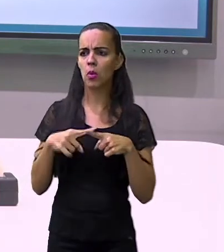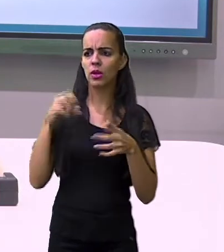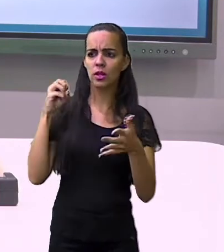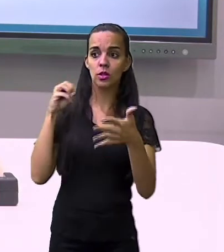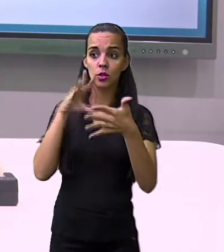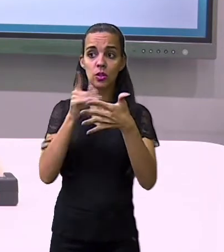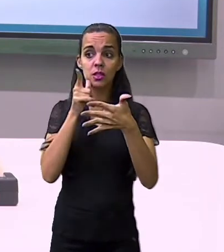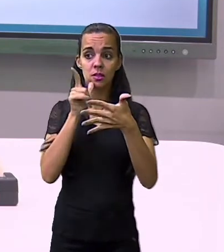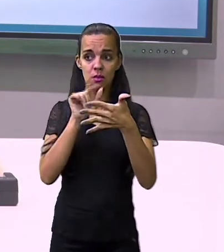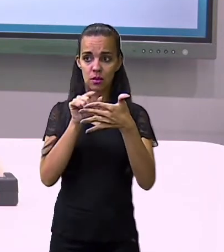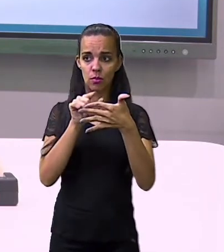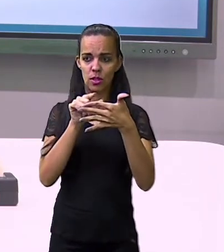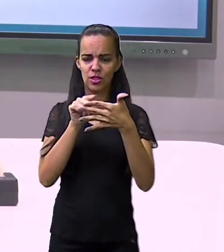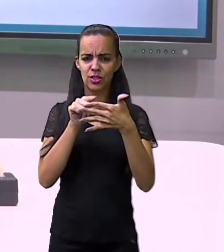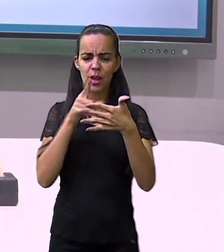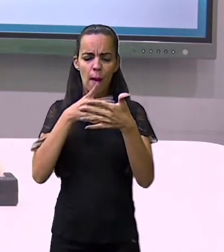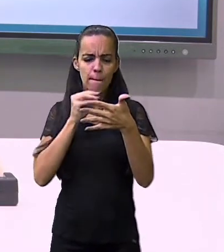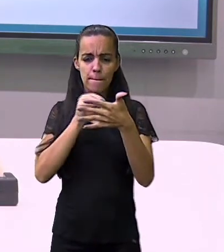ela passa